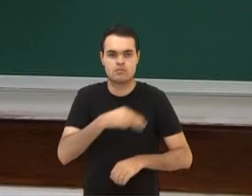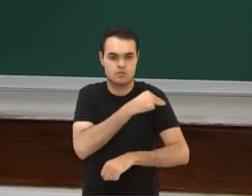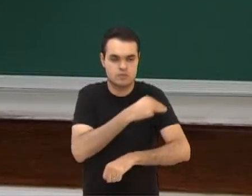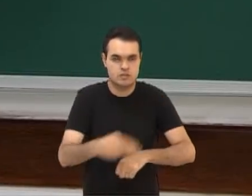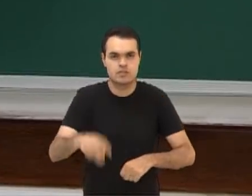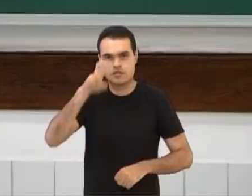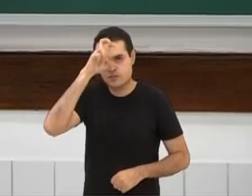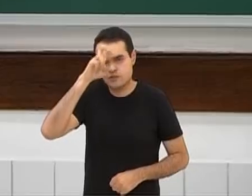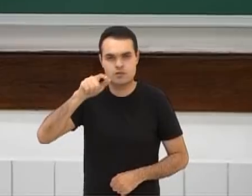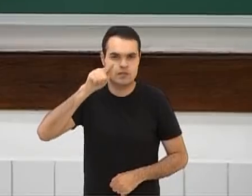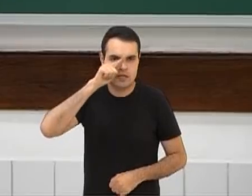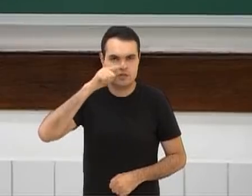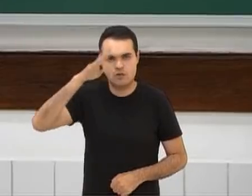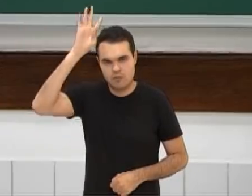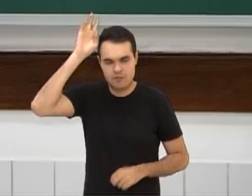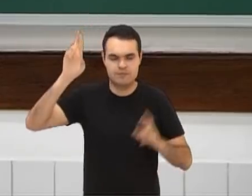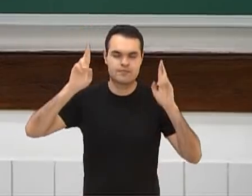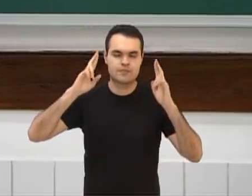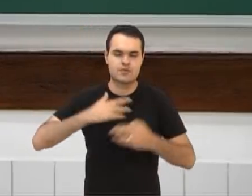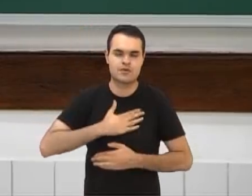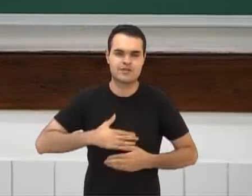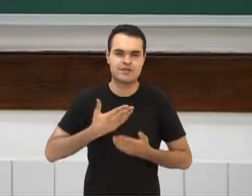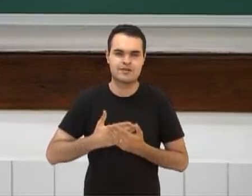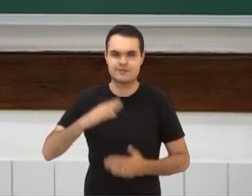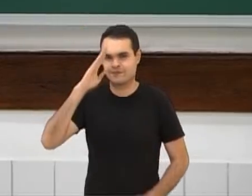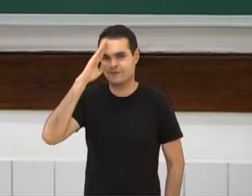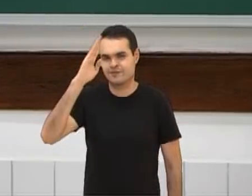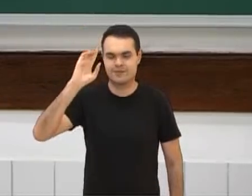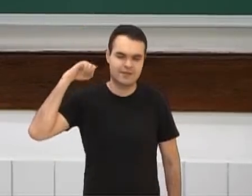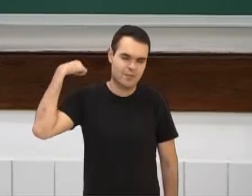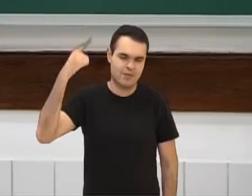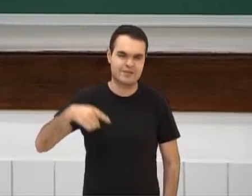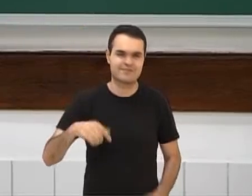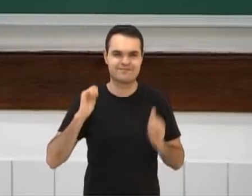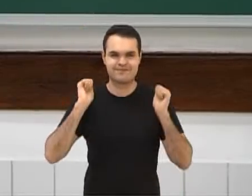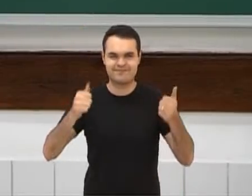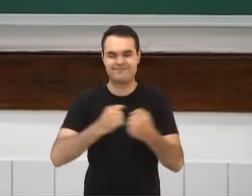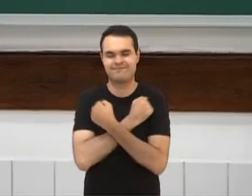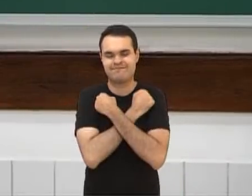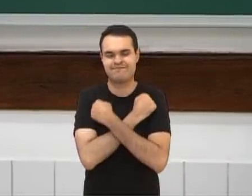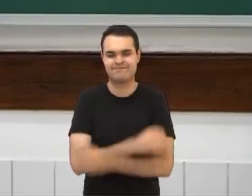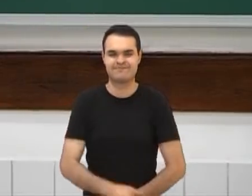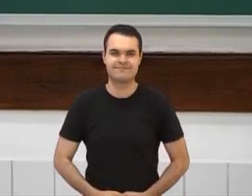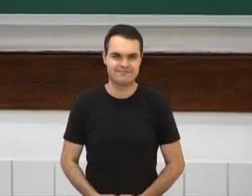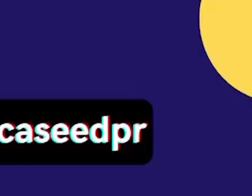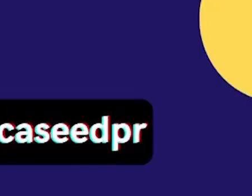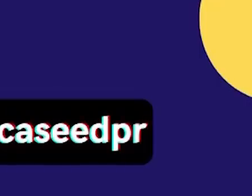Roma. Espero que vocês tenham gostado da aula e até a próxima, se Deus quiser. Aquele abraço.